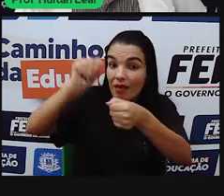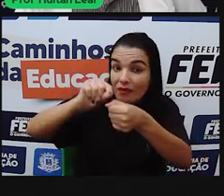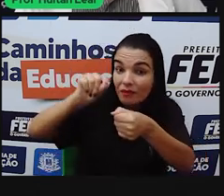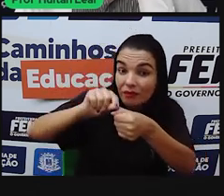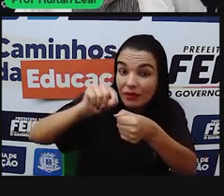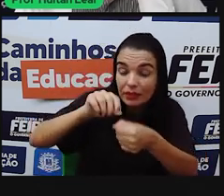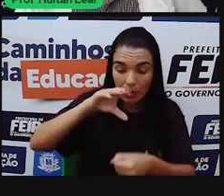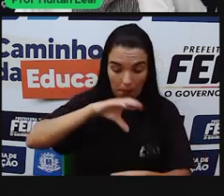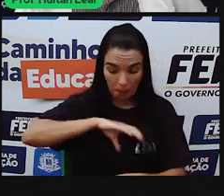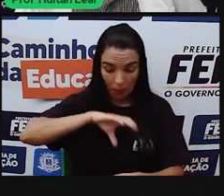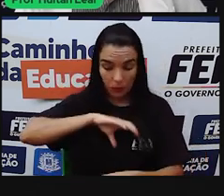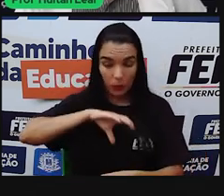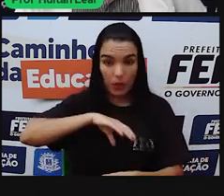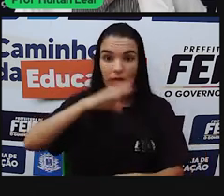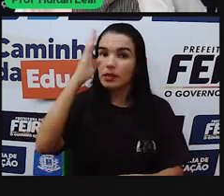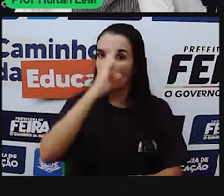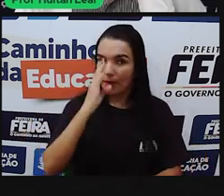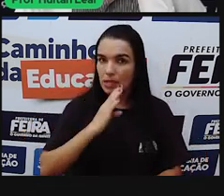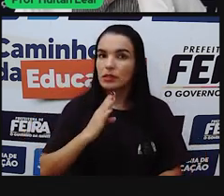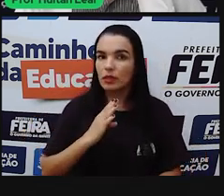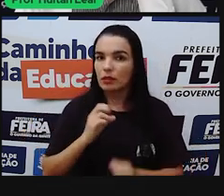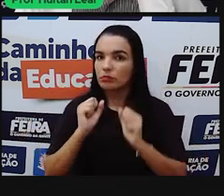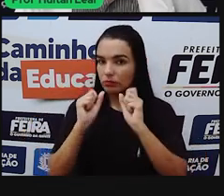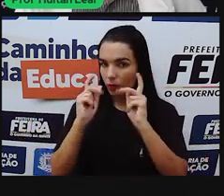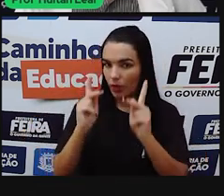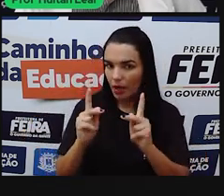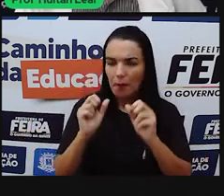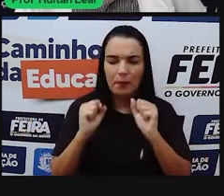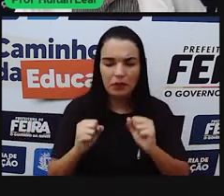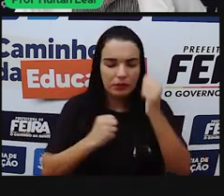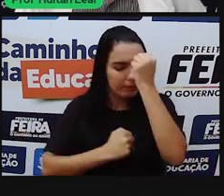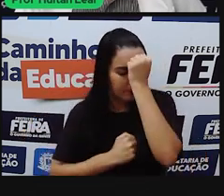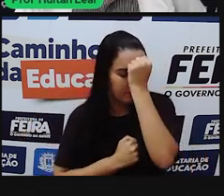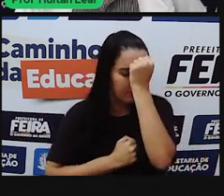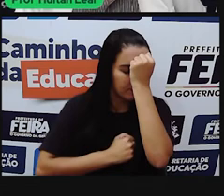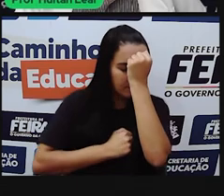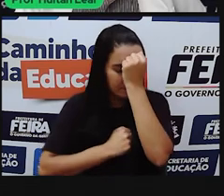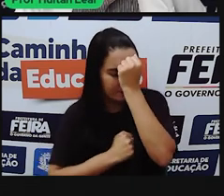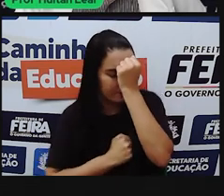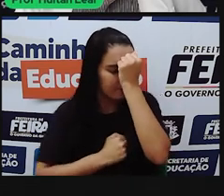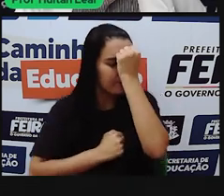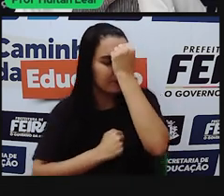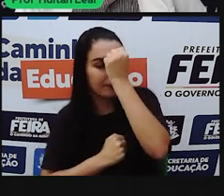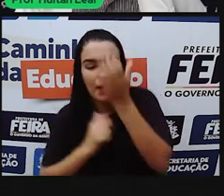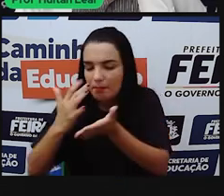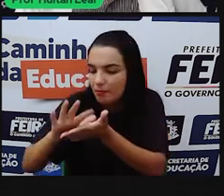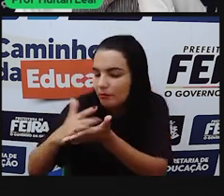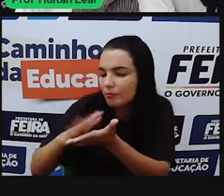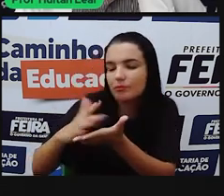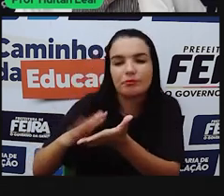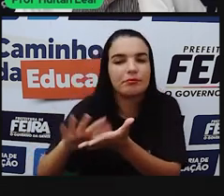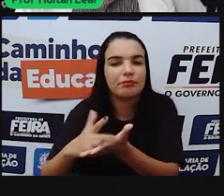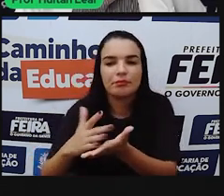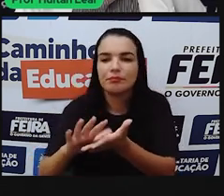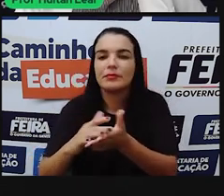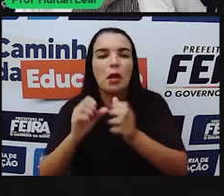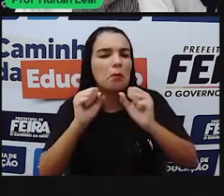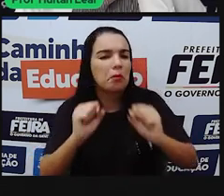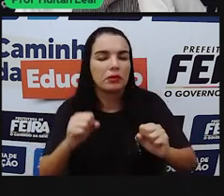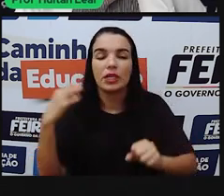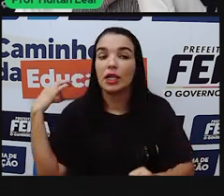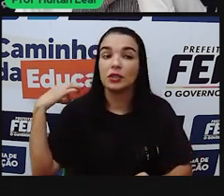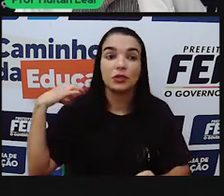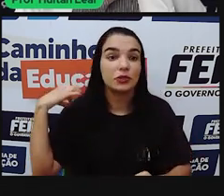em português brasileiro. MPB pode ser sertanejo, pode ser rap, pode ser... Então, todos esses estilos